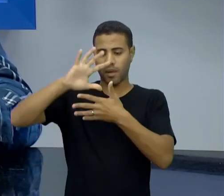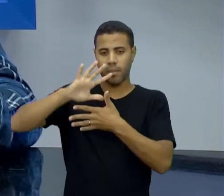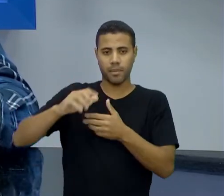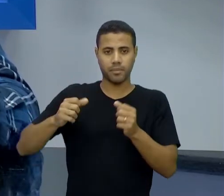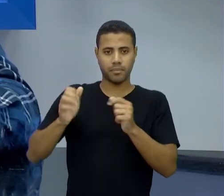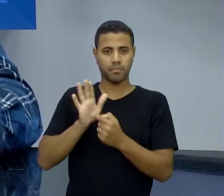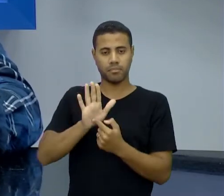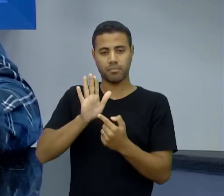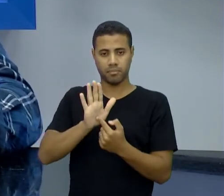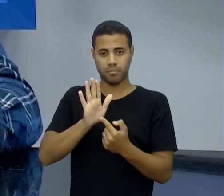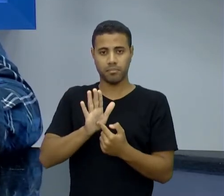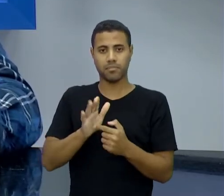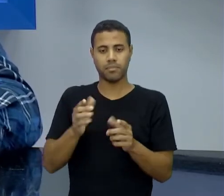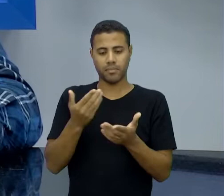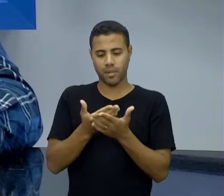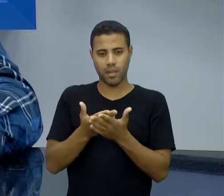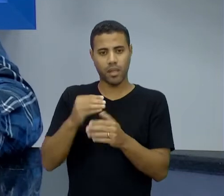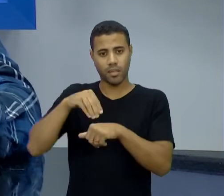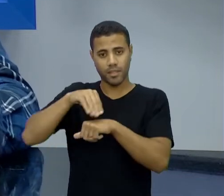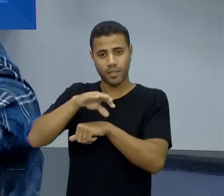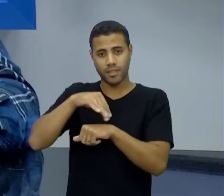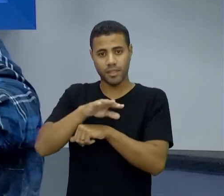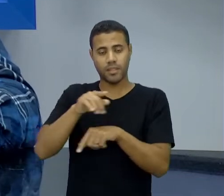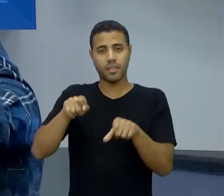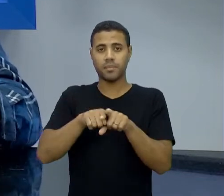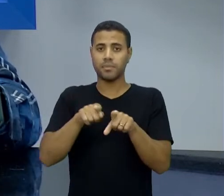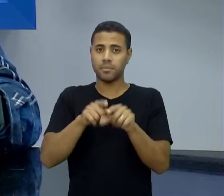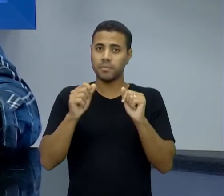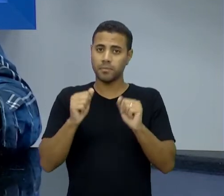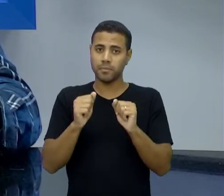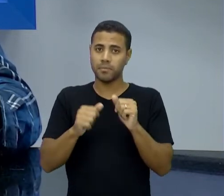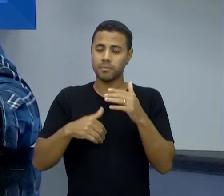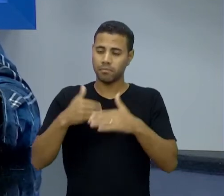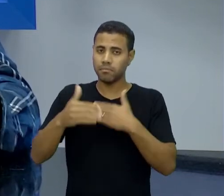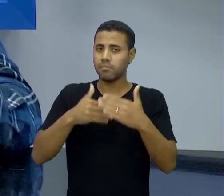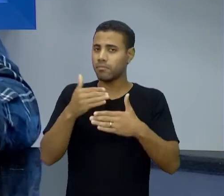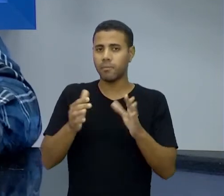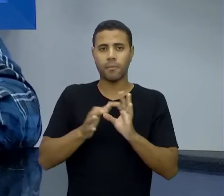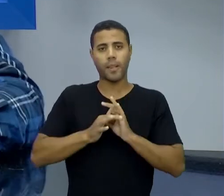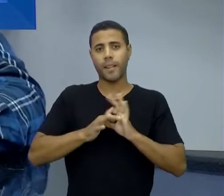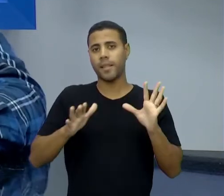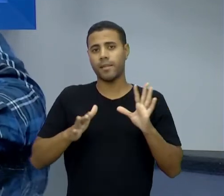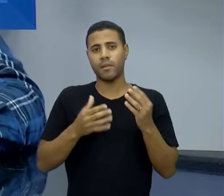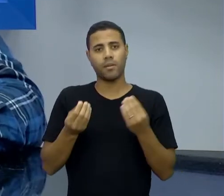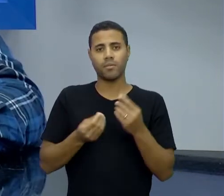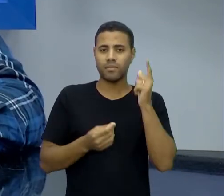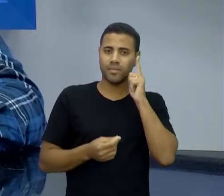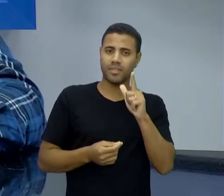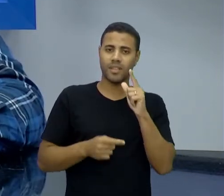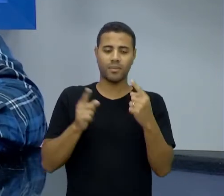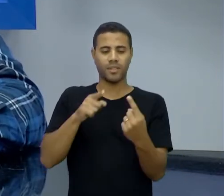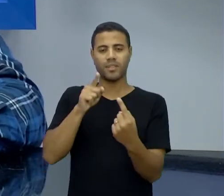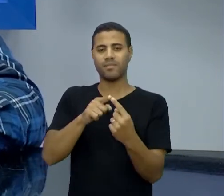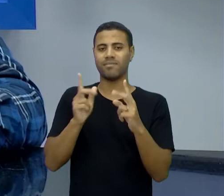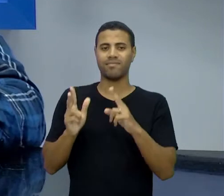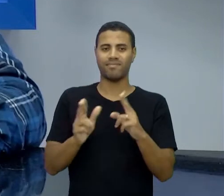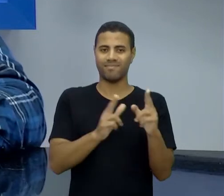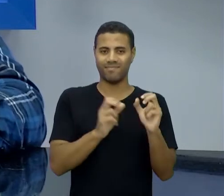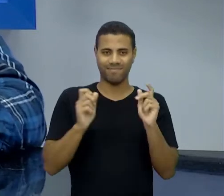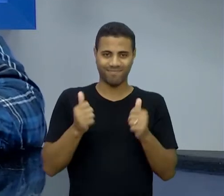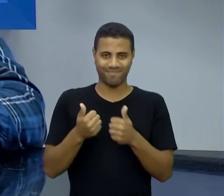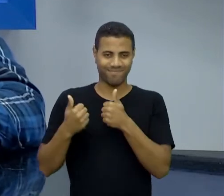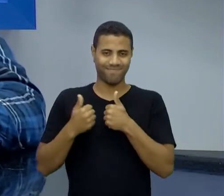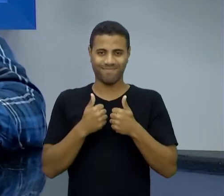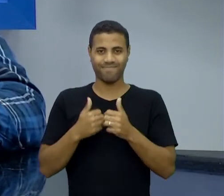caminho, tá? Lembrando que ele também pode ter a opção de seguir outros caminhos para chegar aí no mesmo objetivo, tudo bem? E